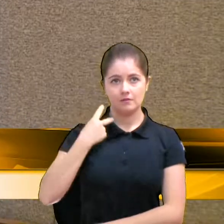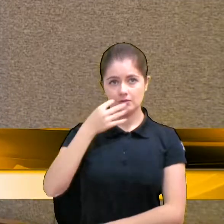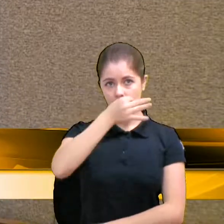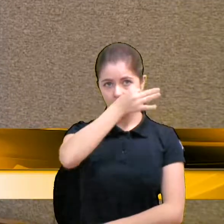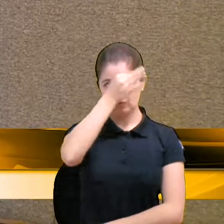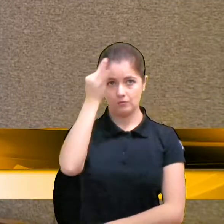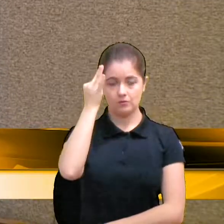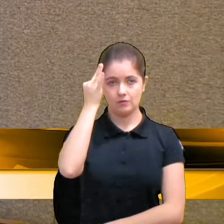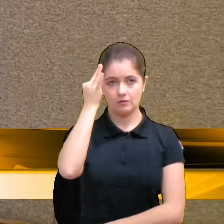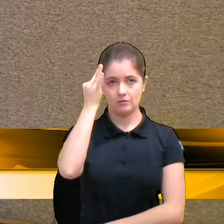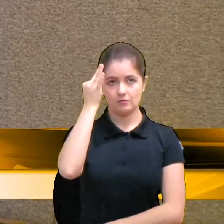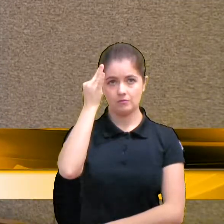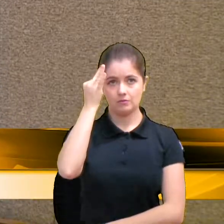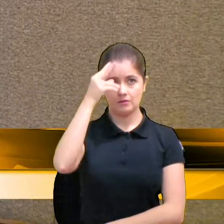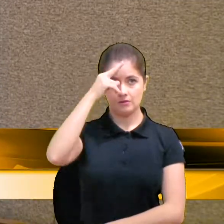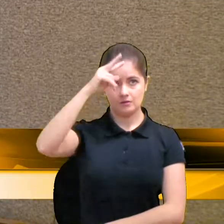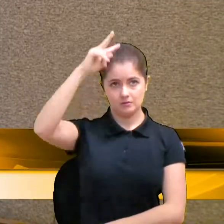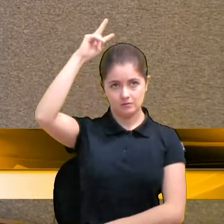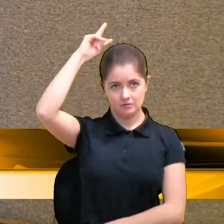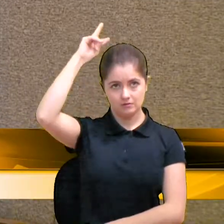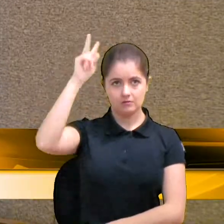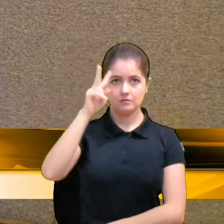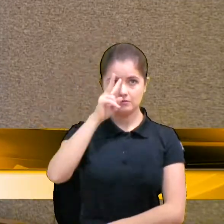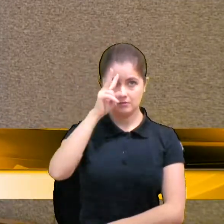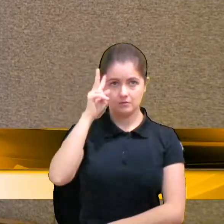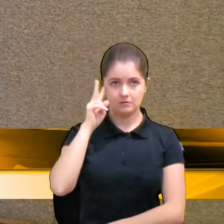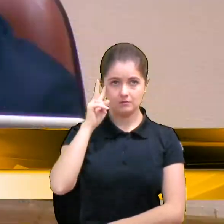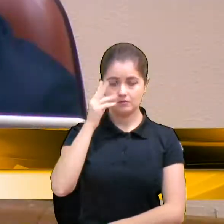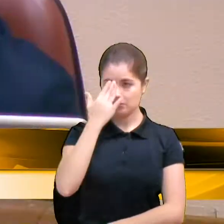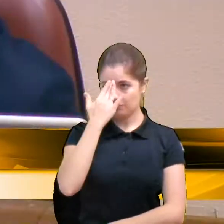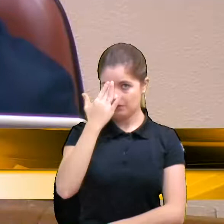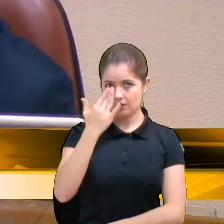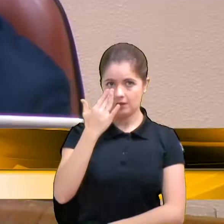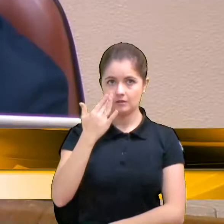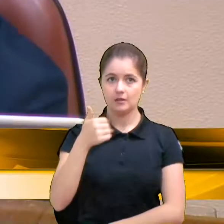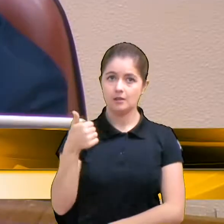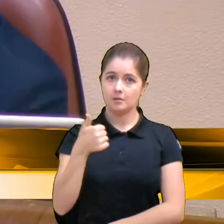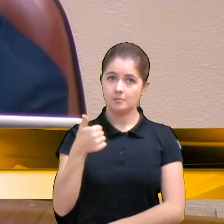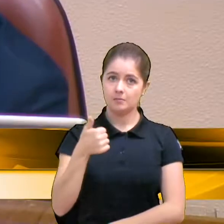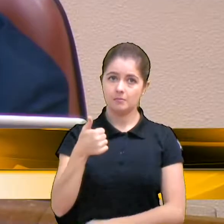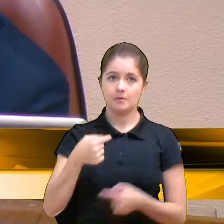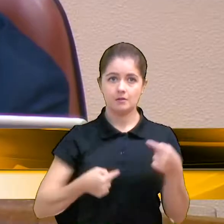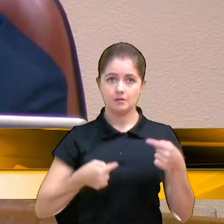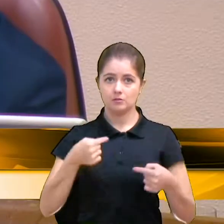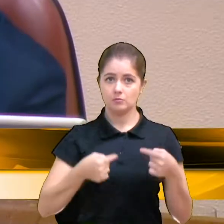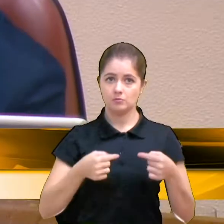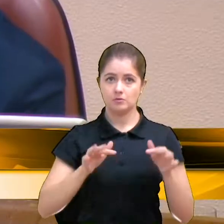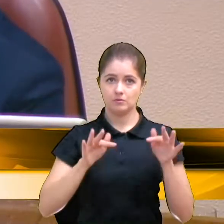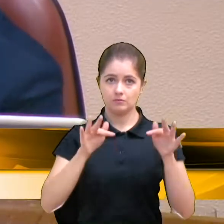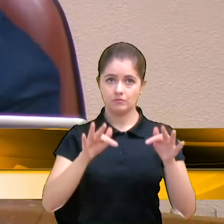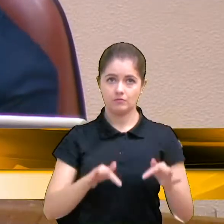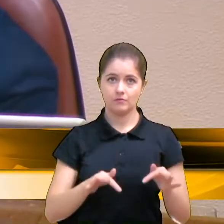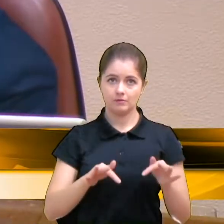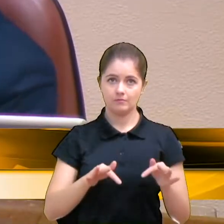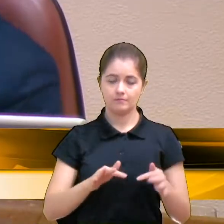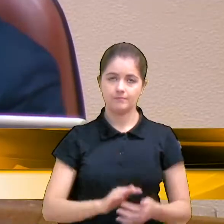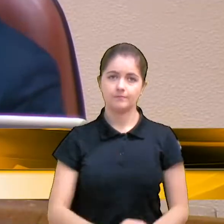Era essa a leitura, senhor presidente. Muito obrigado, vereador Edson. Está em primeira discussão. Encerrada a primeira